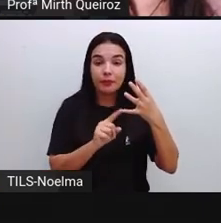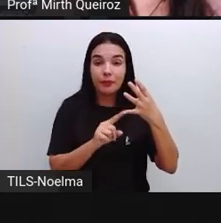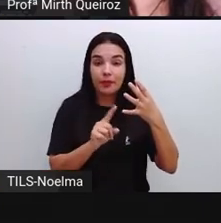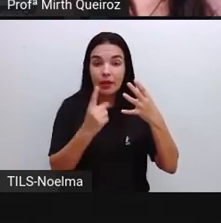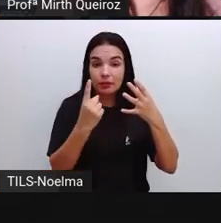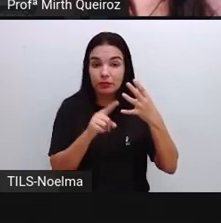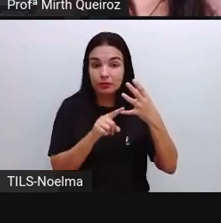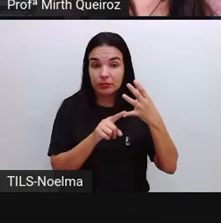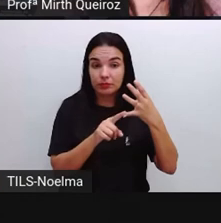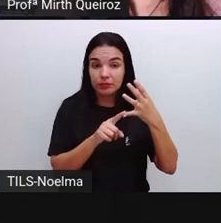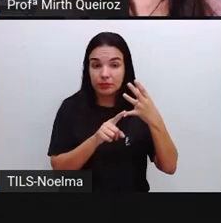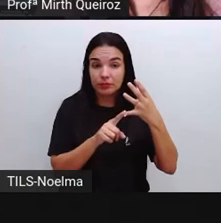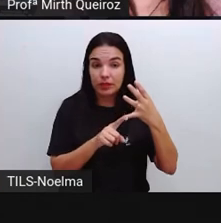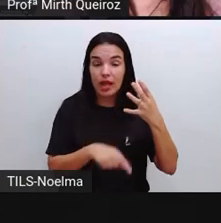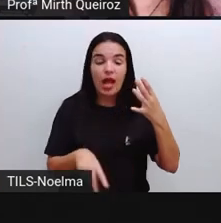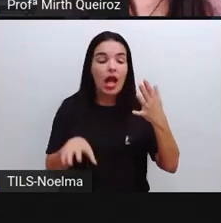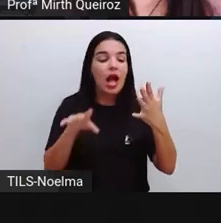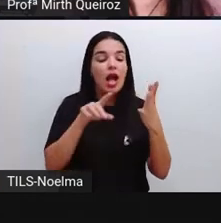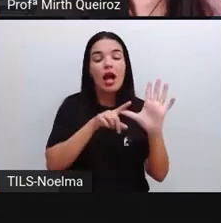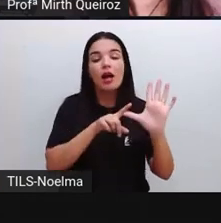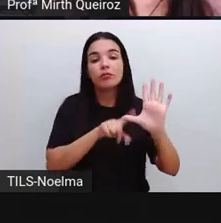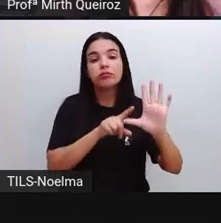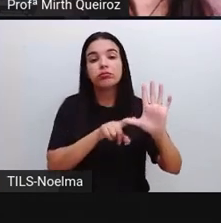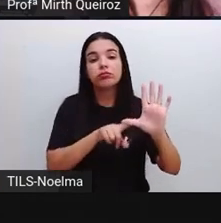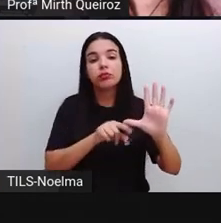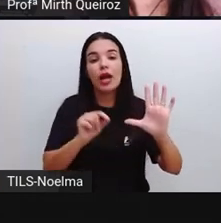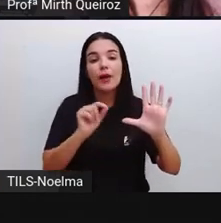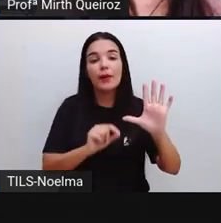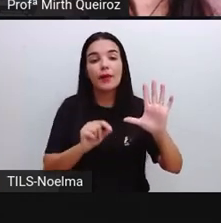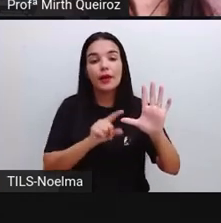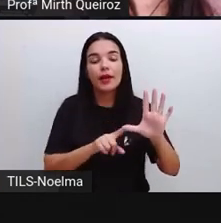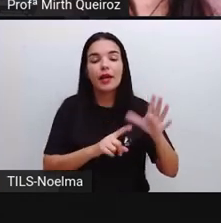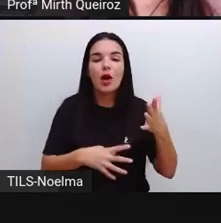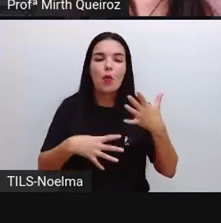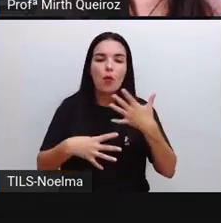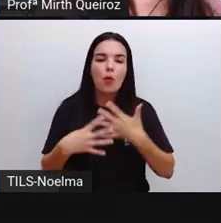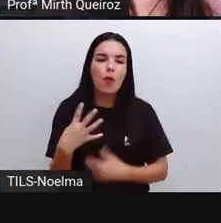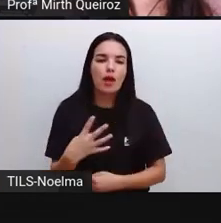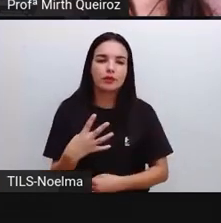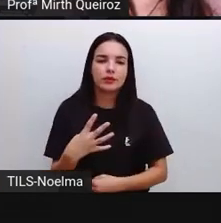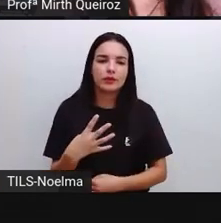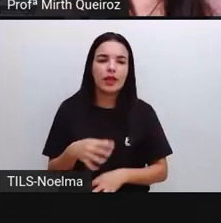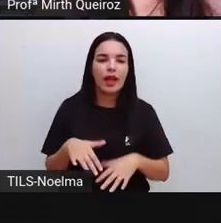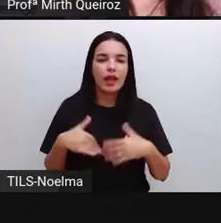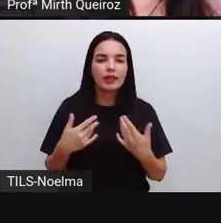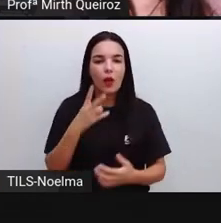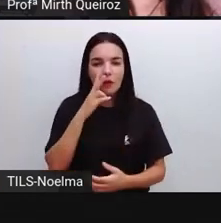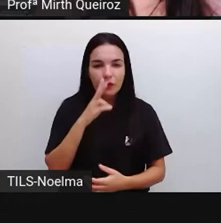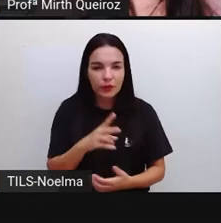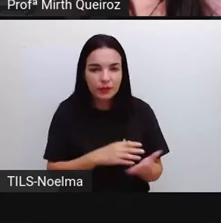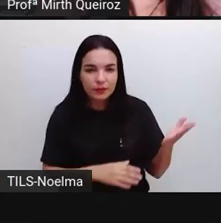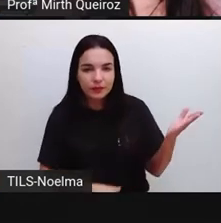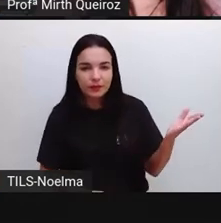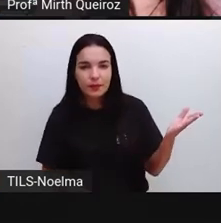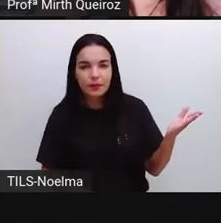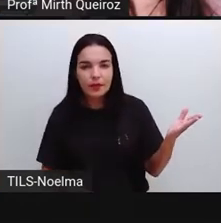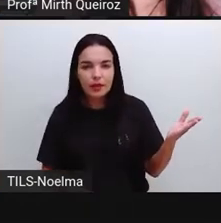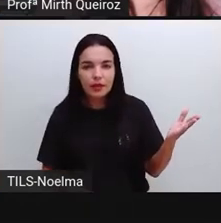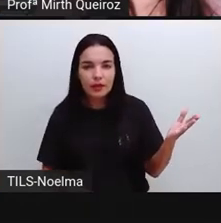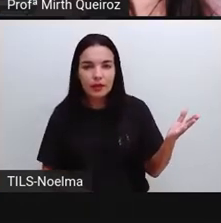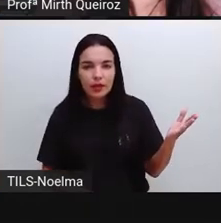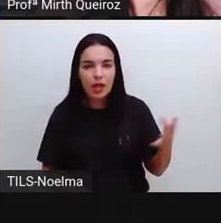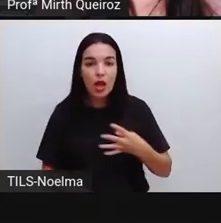bolinha na dezena de milhar e 4 bolinhas aí na centena de milhar que número seria então